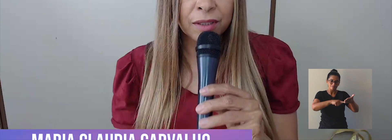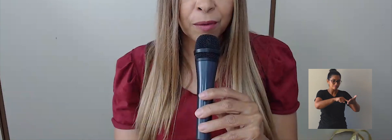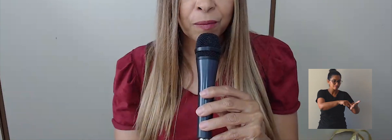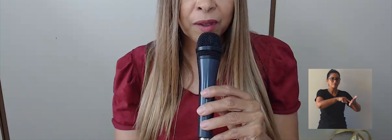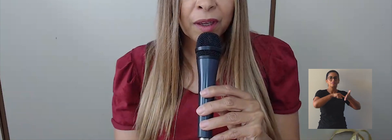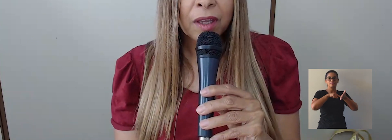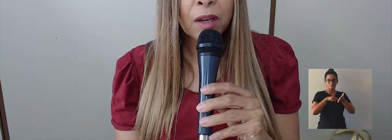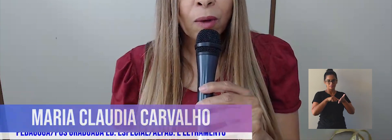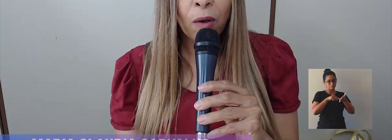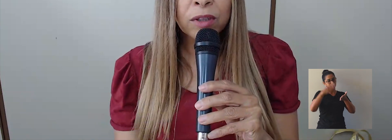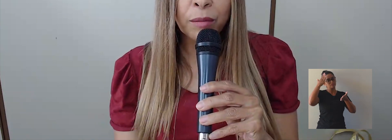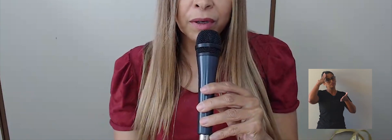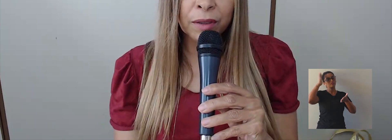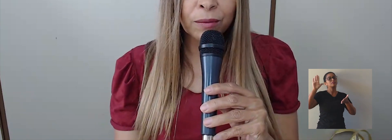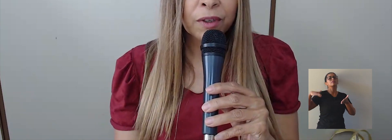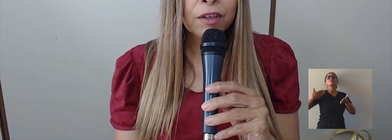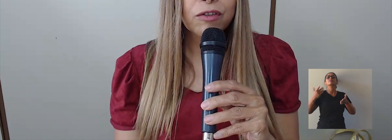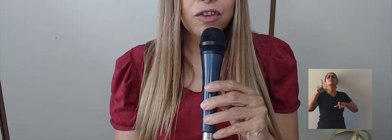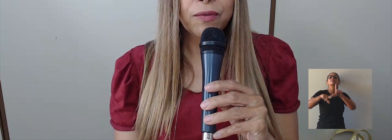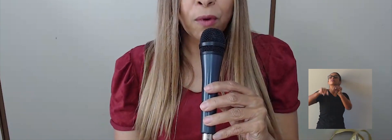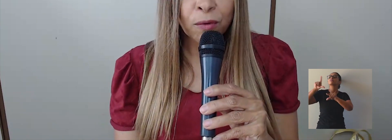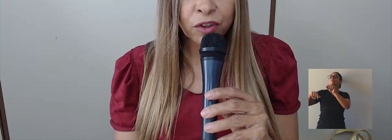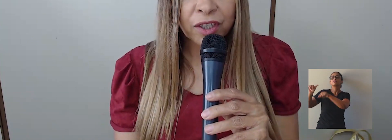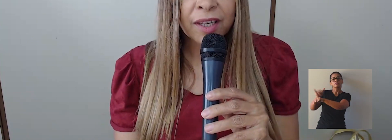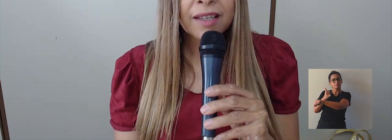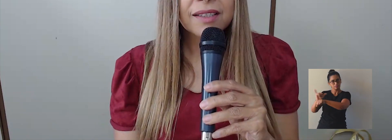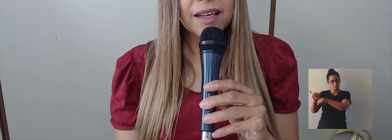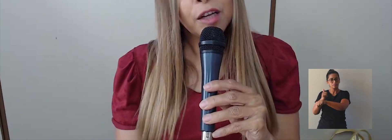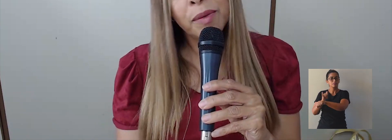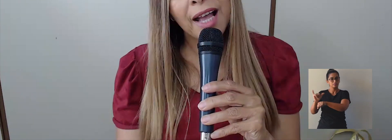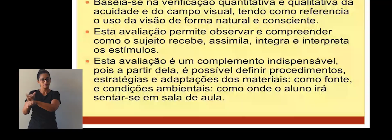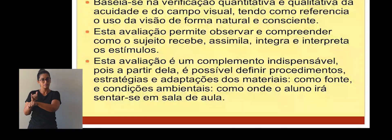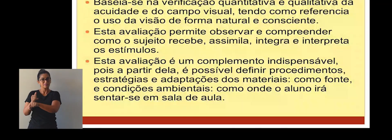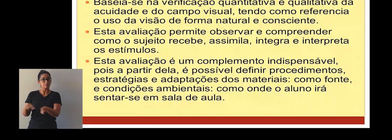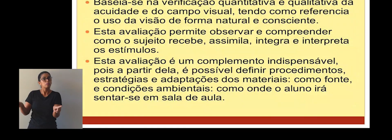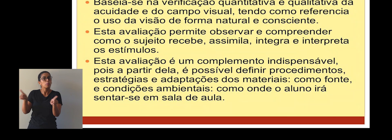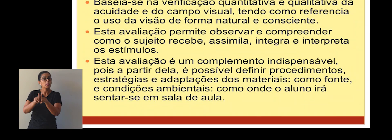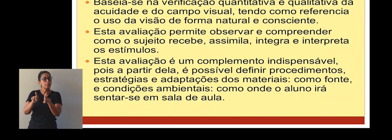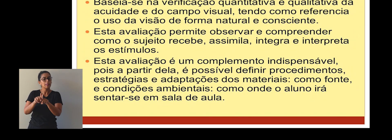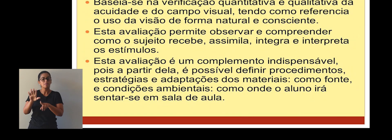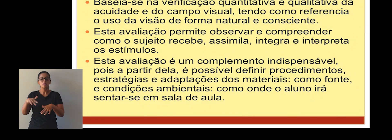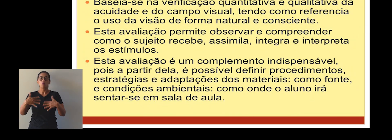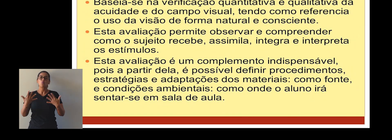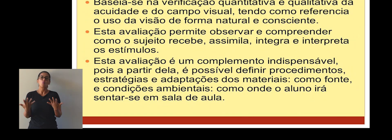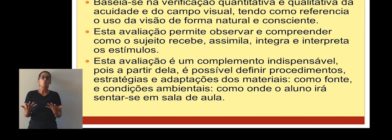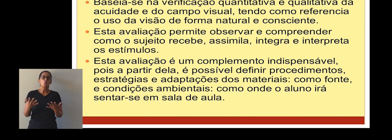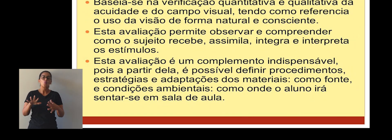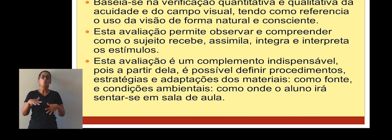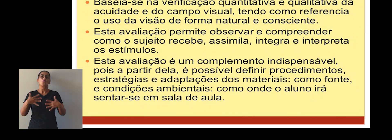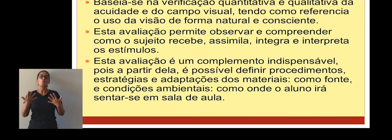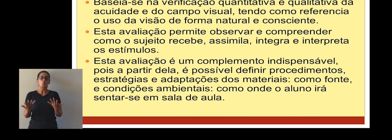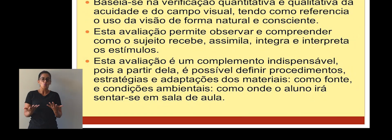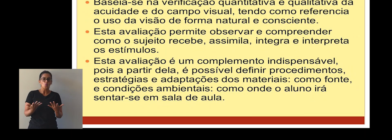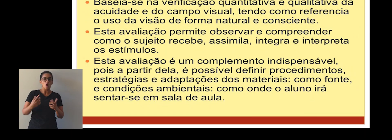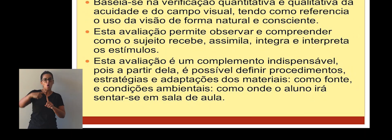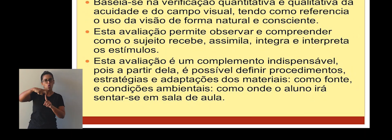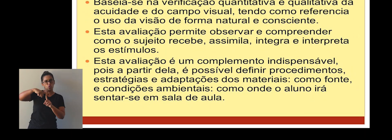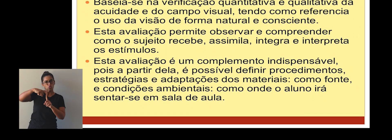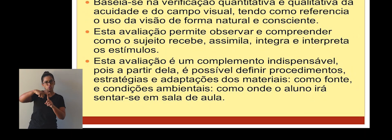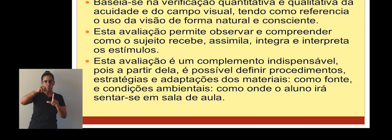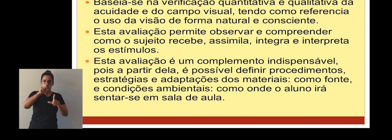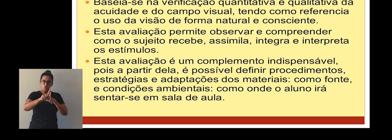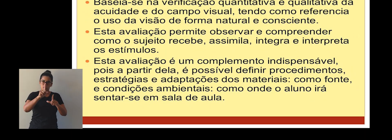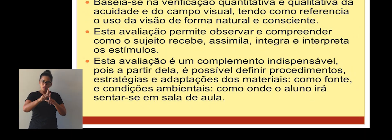funcional da visão. E qual o tamanho de fonte será ampliado esse material para ele quando ele é baixa visão. Quando ele